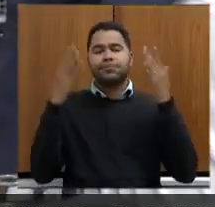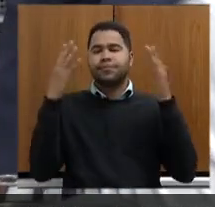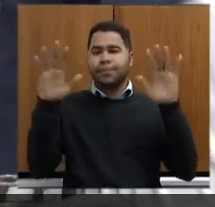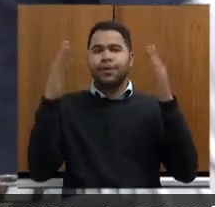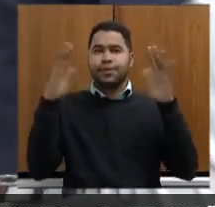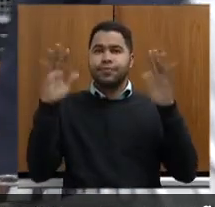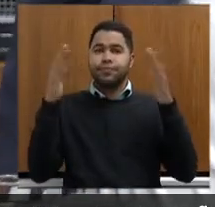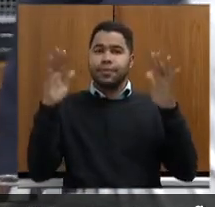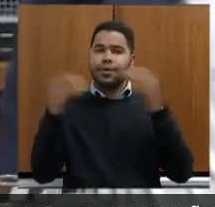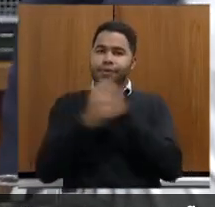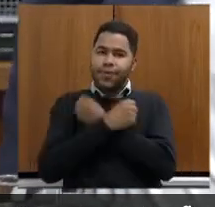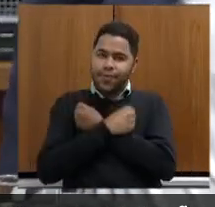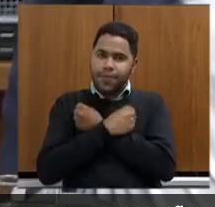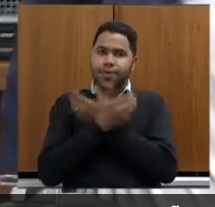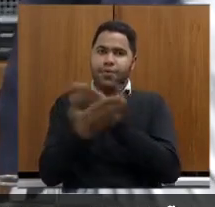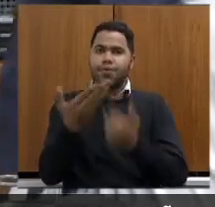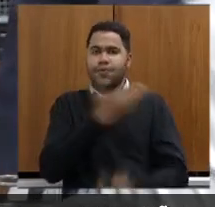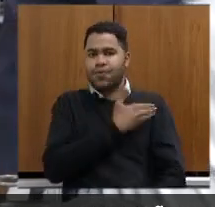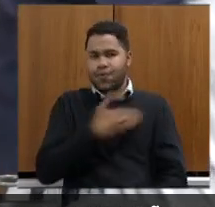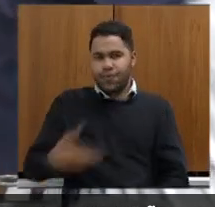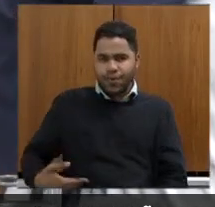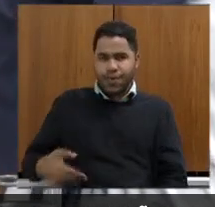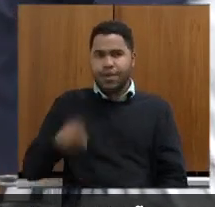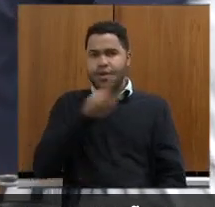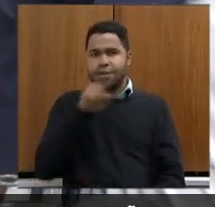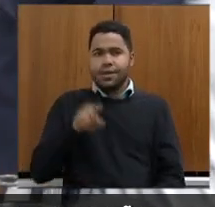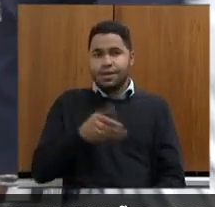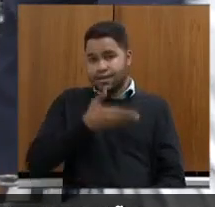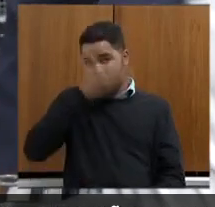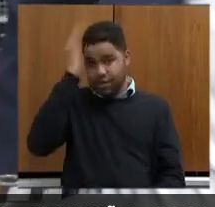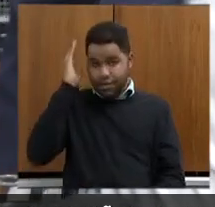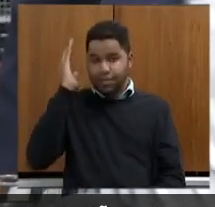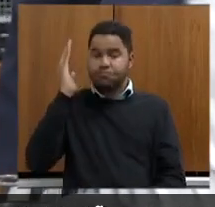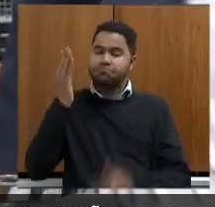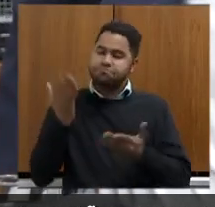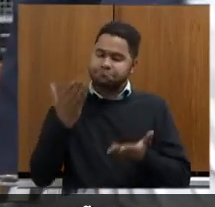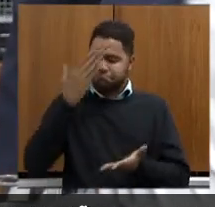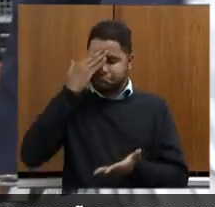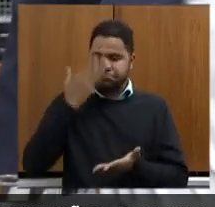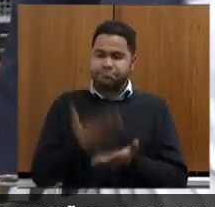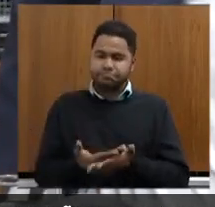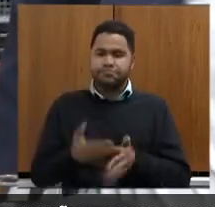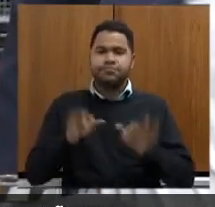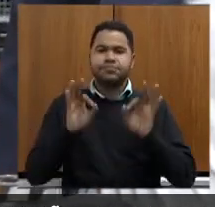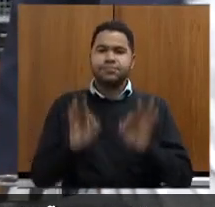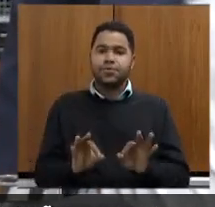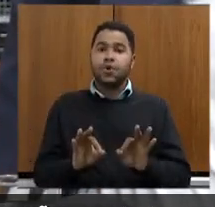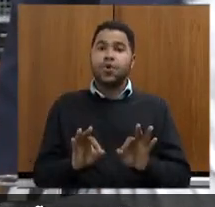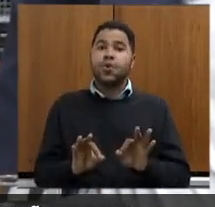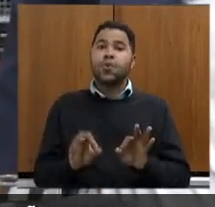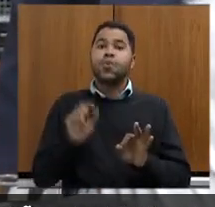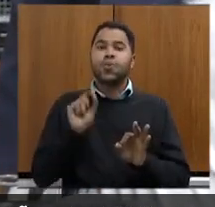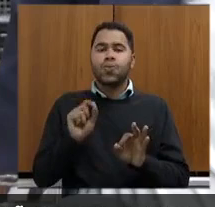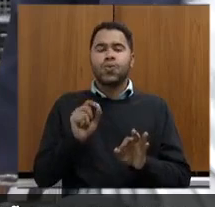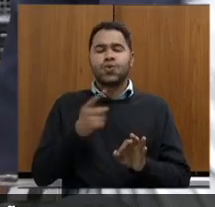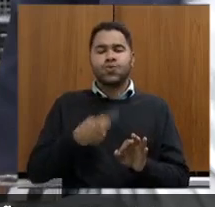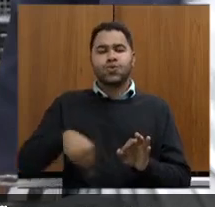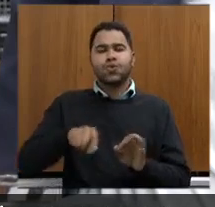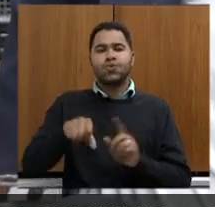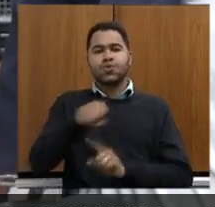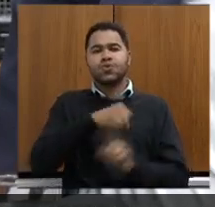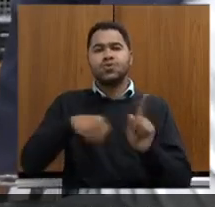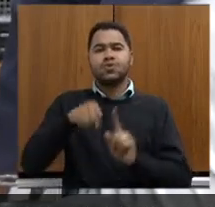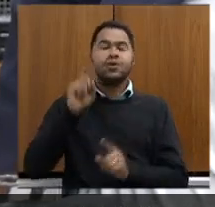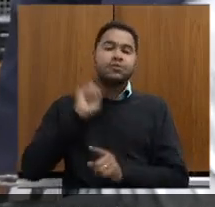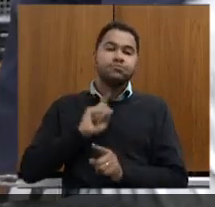parabéns leve meu abraço ao nosso Governador Romeu Zema e com a fé com certeza com convicção né da nossa sociedade